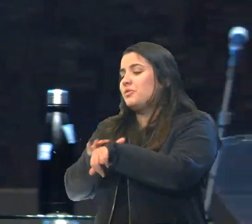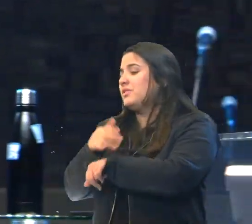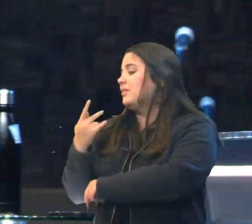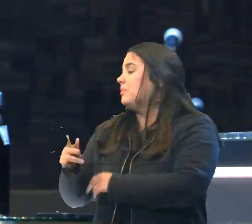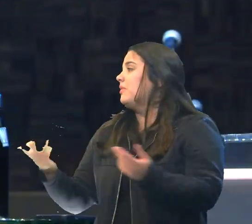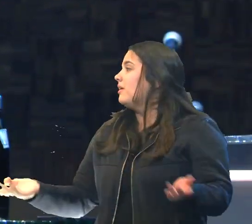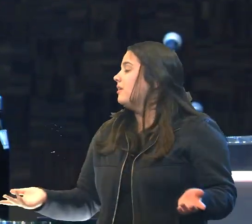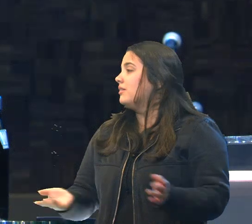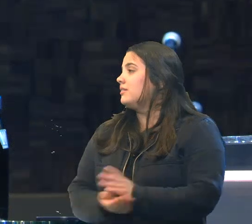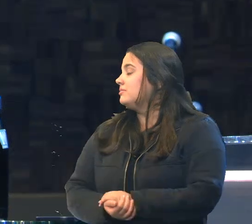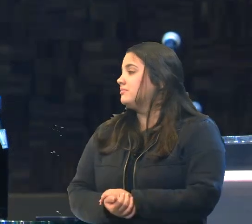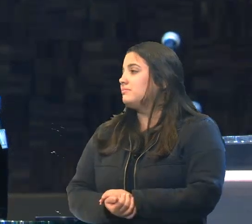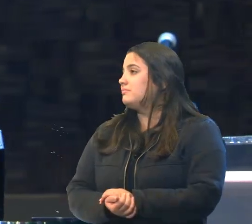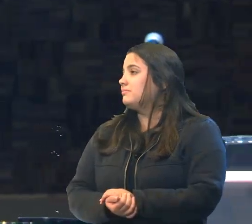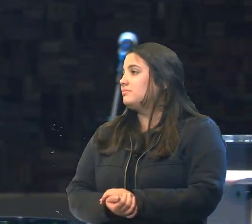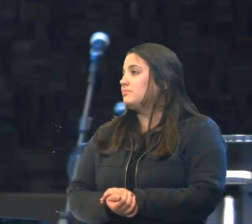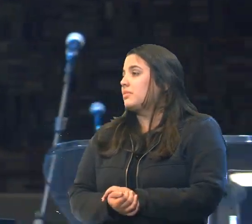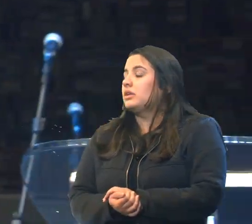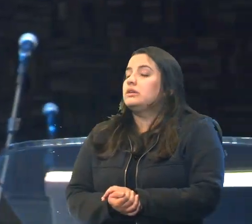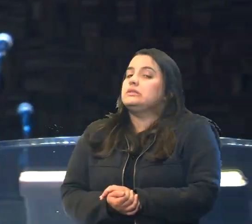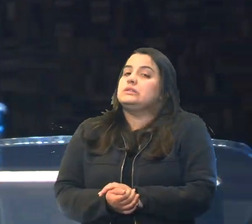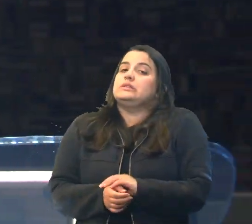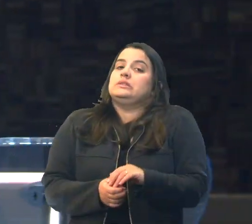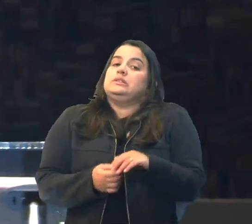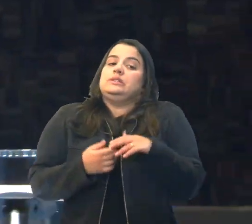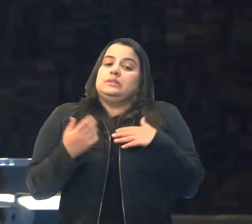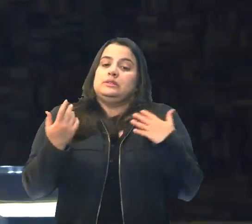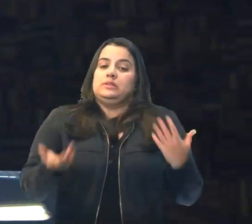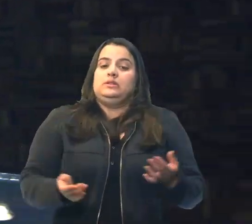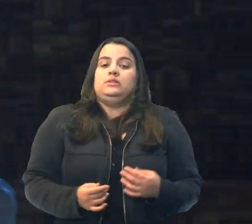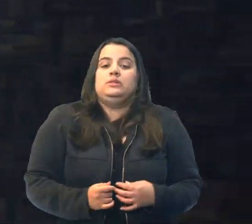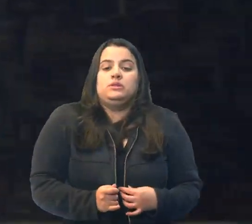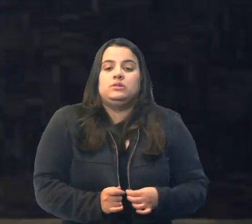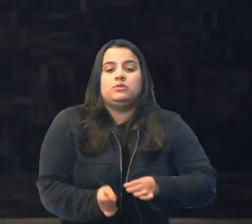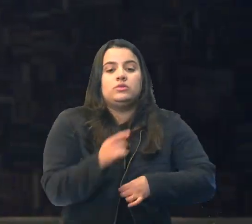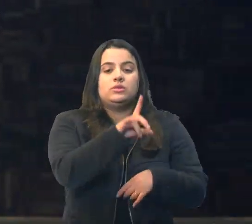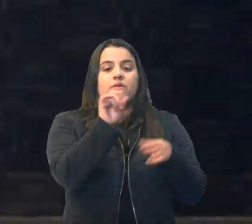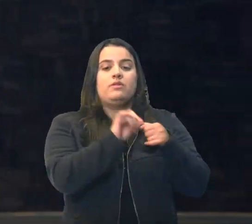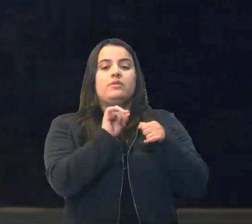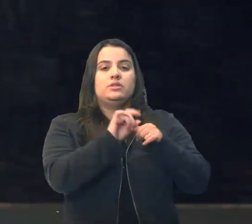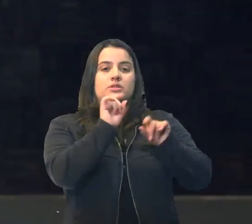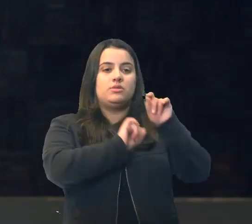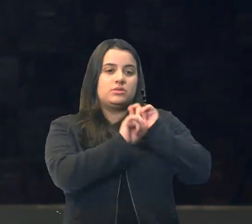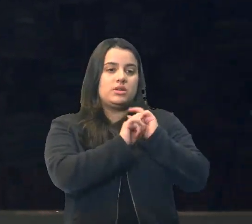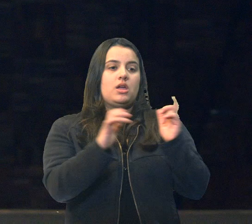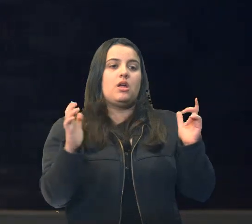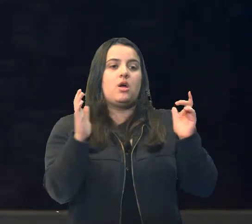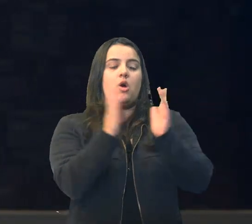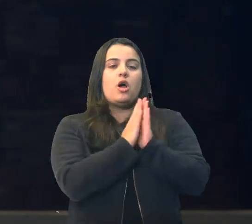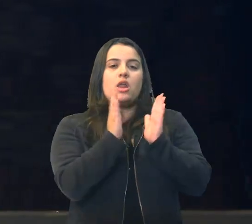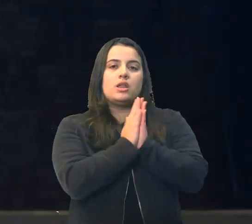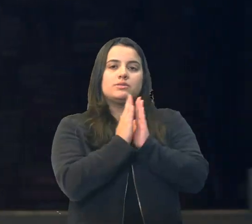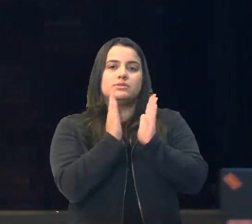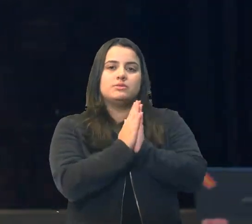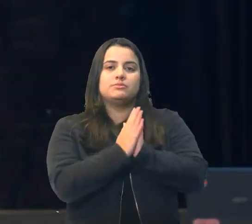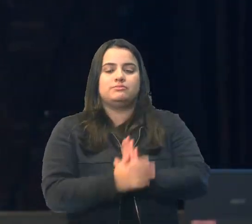pastor. Então você vai fazer uma coisa chamada oração.